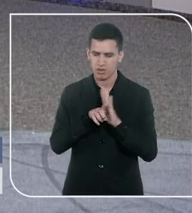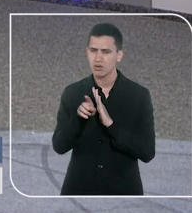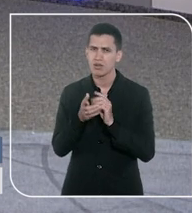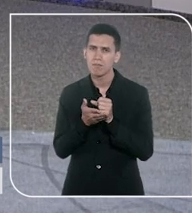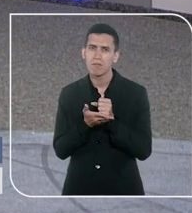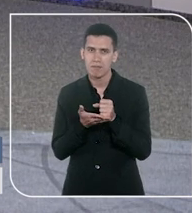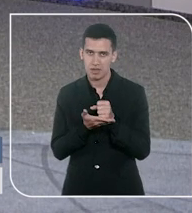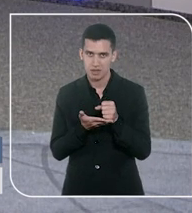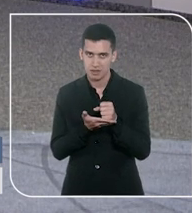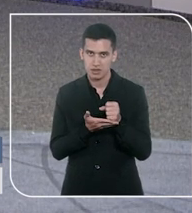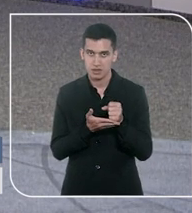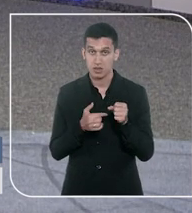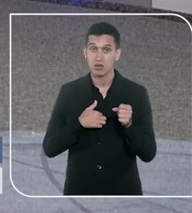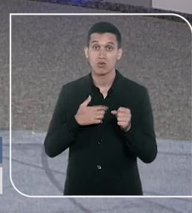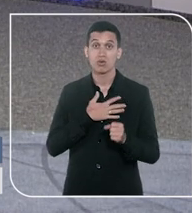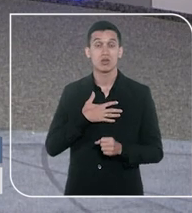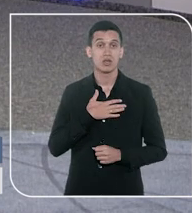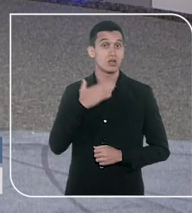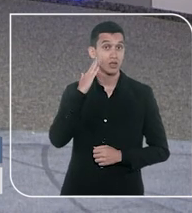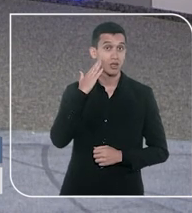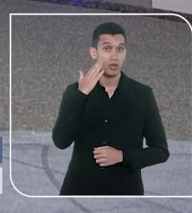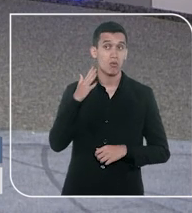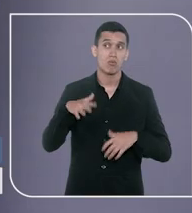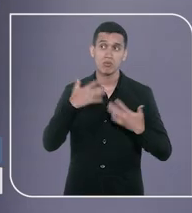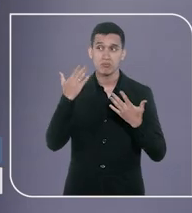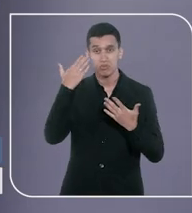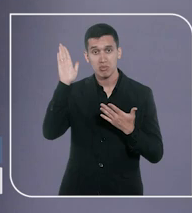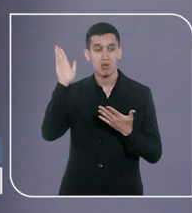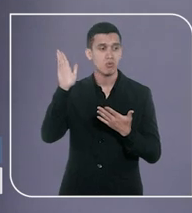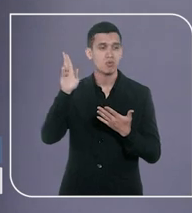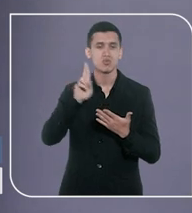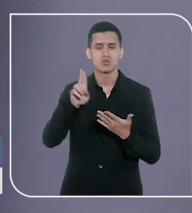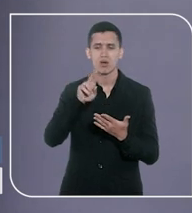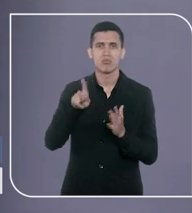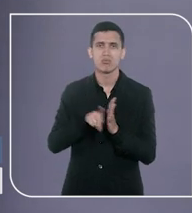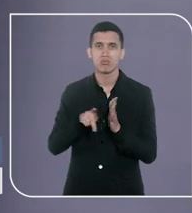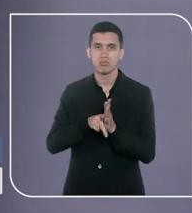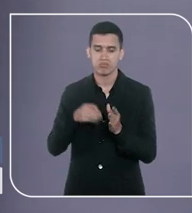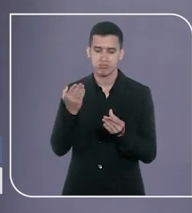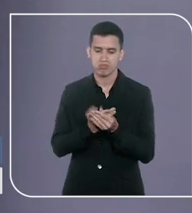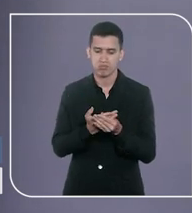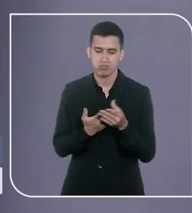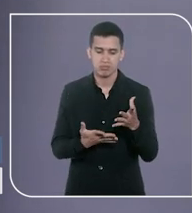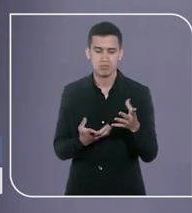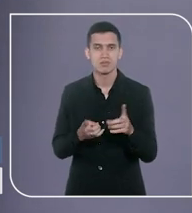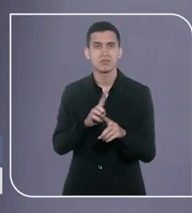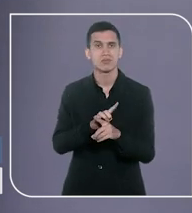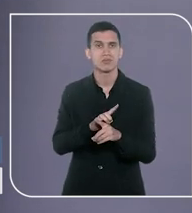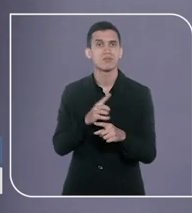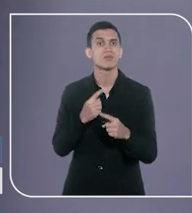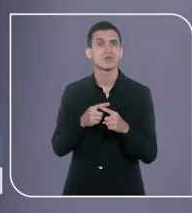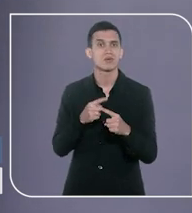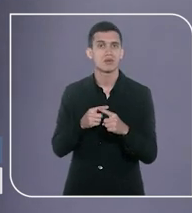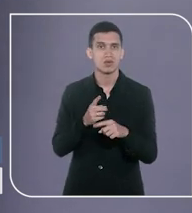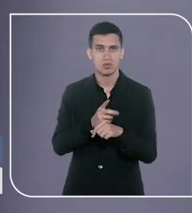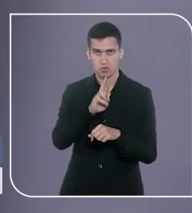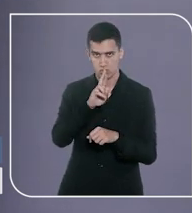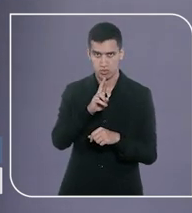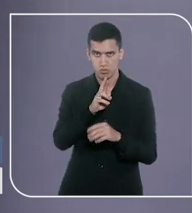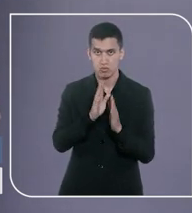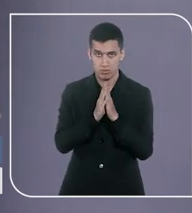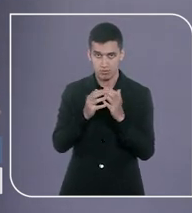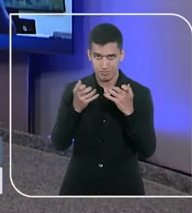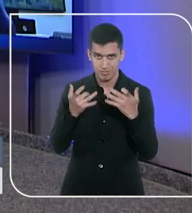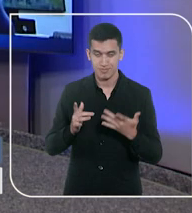mais basilares. Eu gostaria de entender direito qual a principal finalidade dos embargos de divergência, doutor Maurício, por